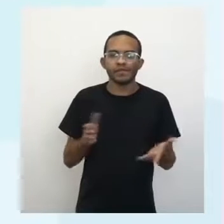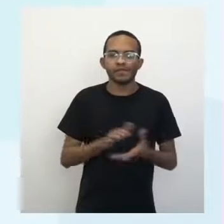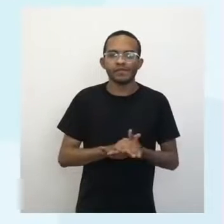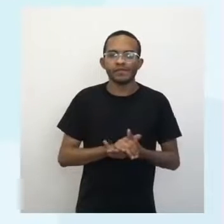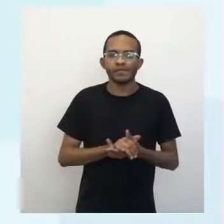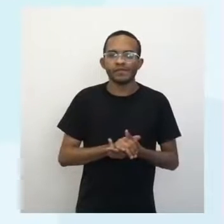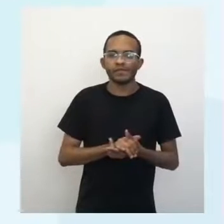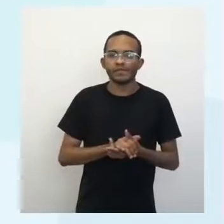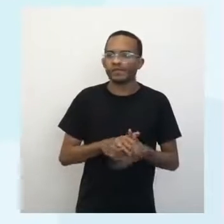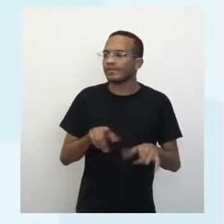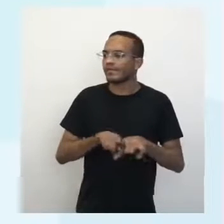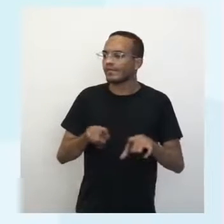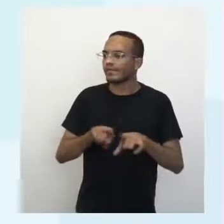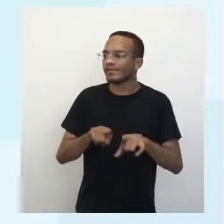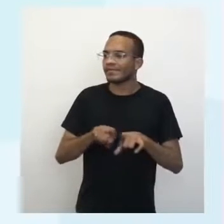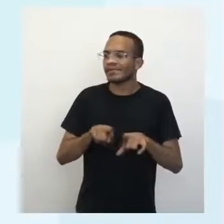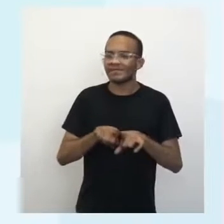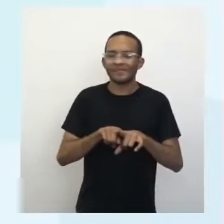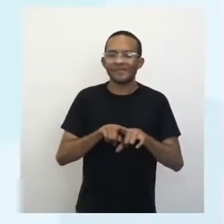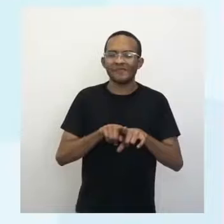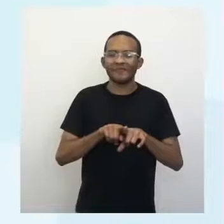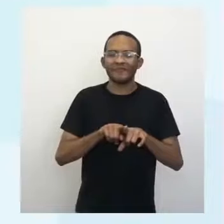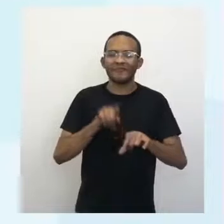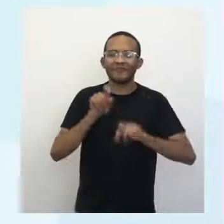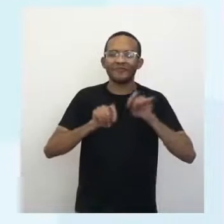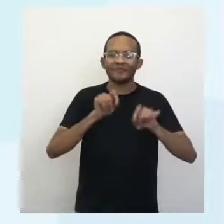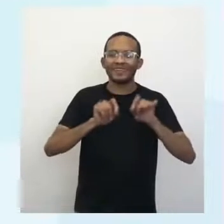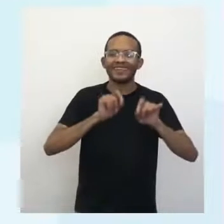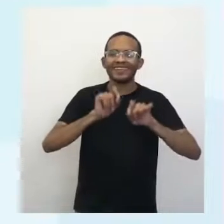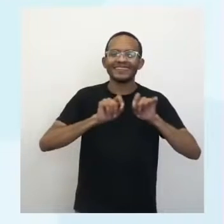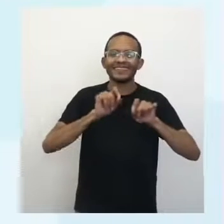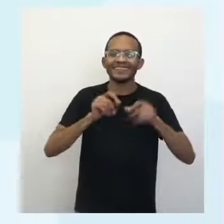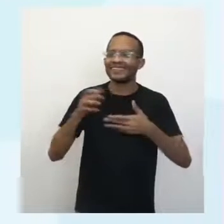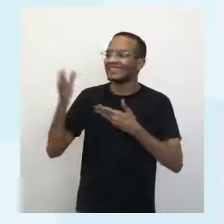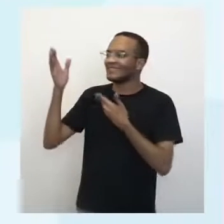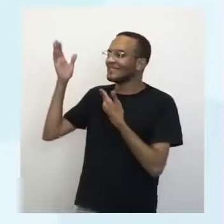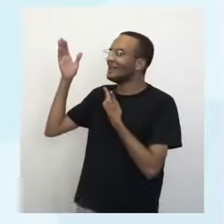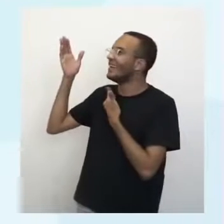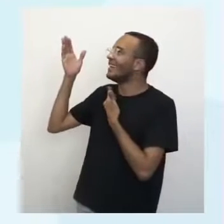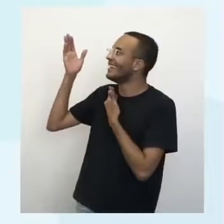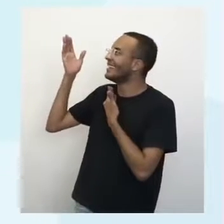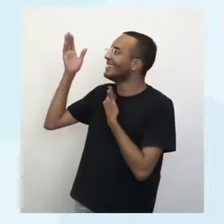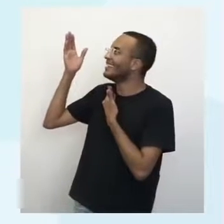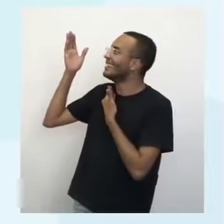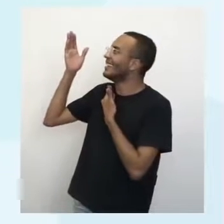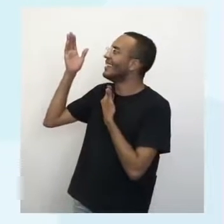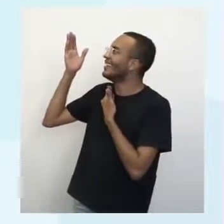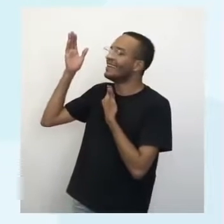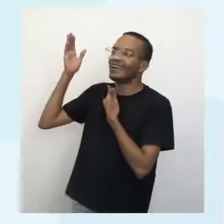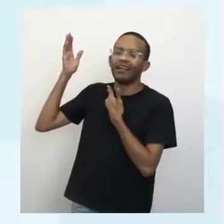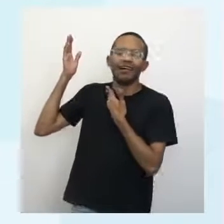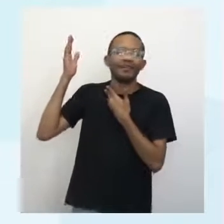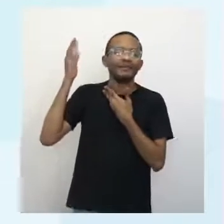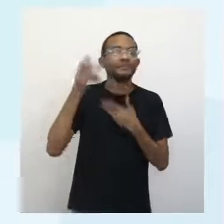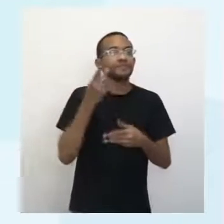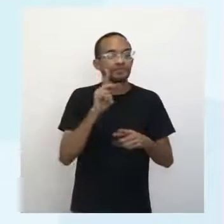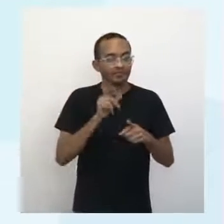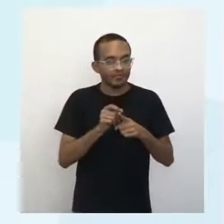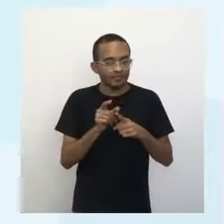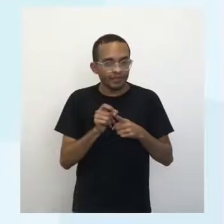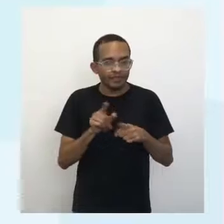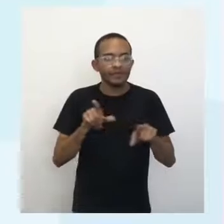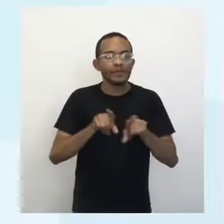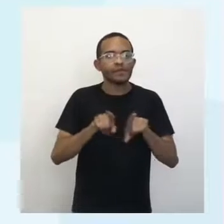está representando o espermatozoide inteiro, tá bom? O que é importante você entender, eu falei aqui, ó, no espermatozoide eu vou